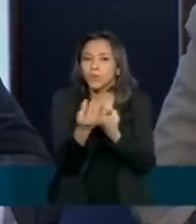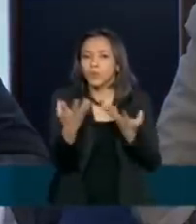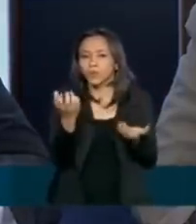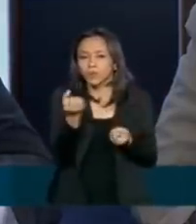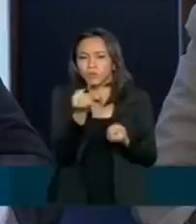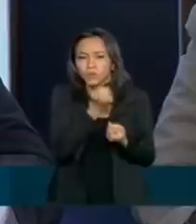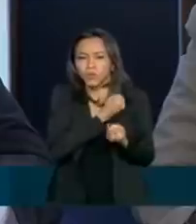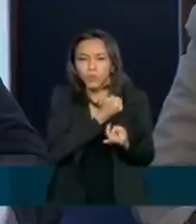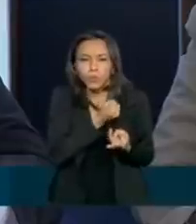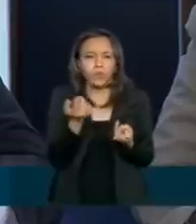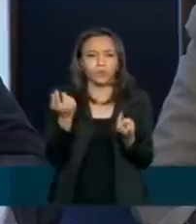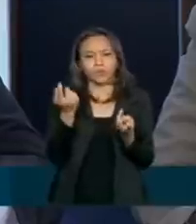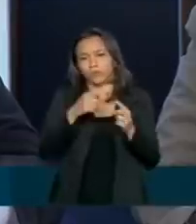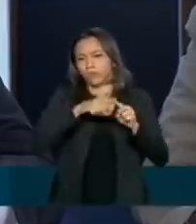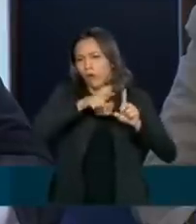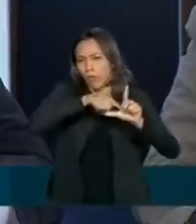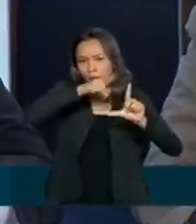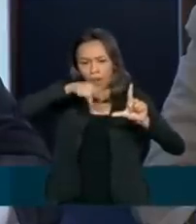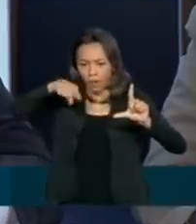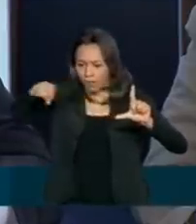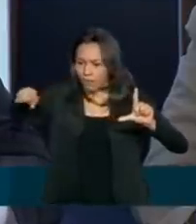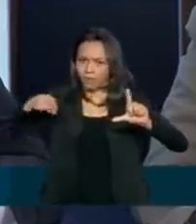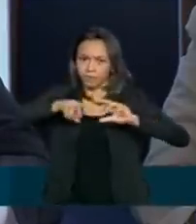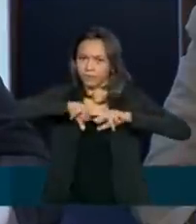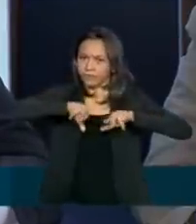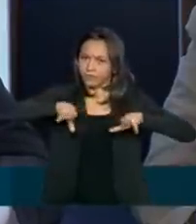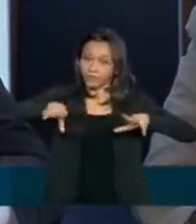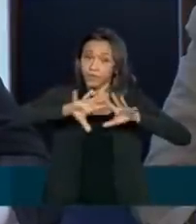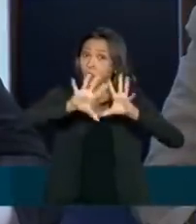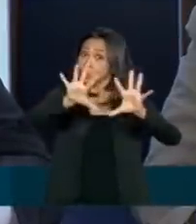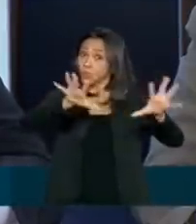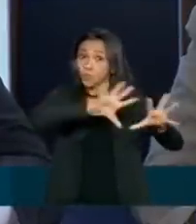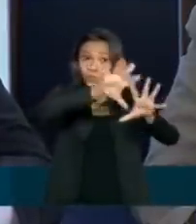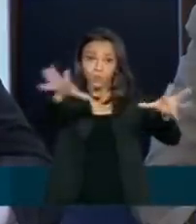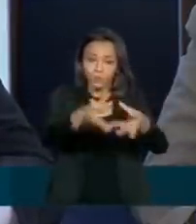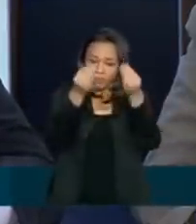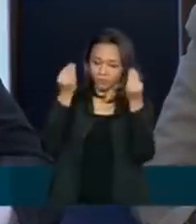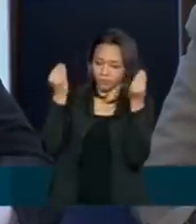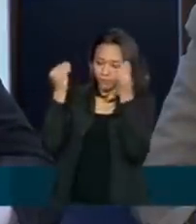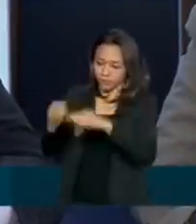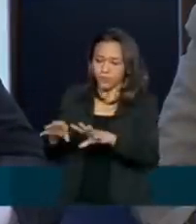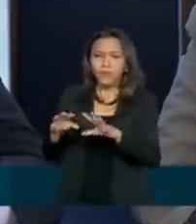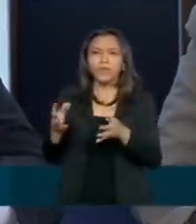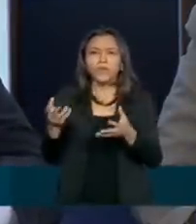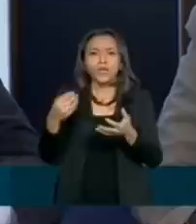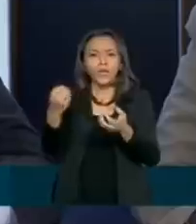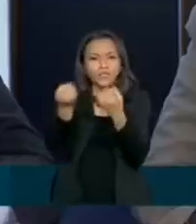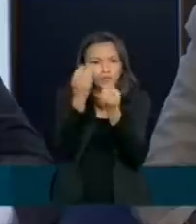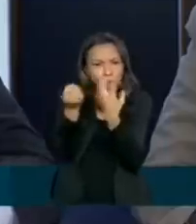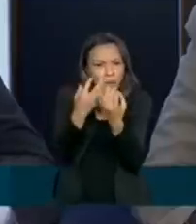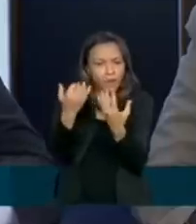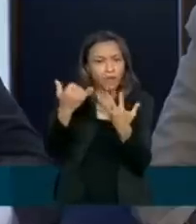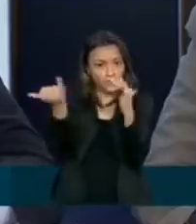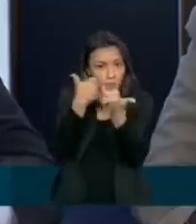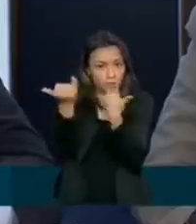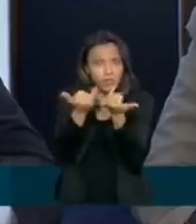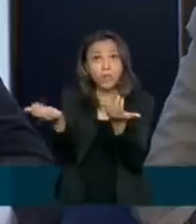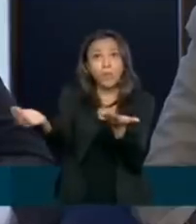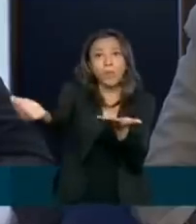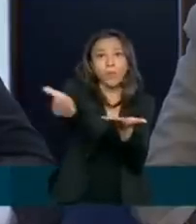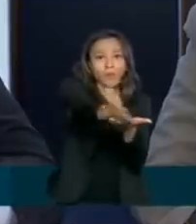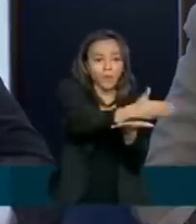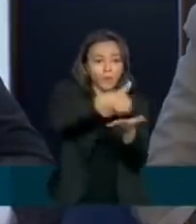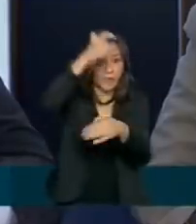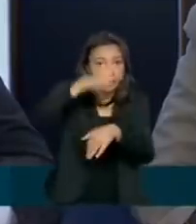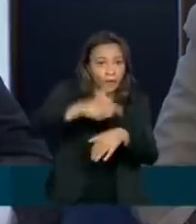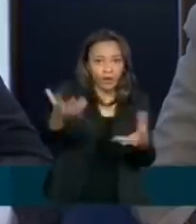que, sim, os dados têm que ser colocados imediatamente quando cheguem para nós. E serão imediatamente disponibilizados